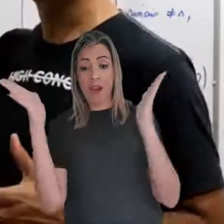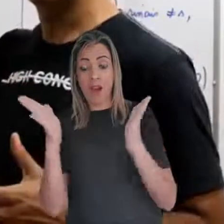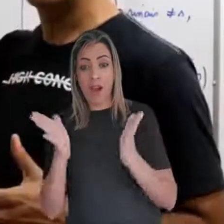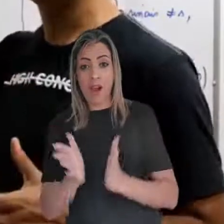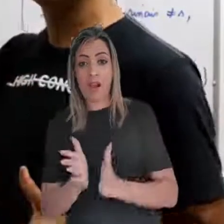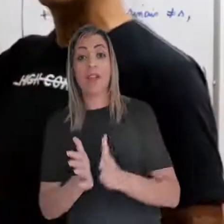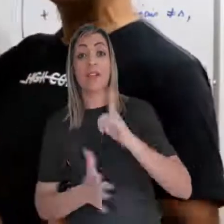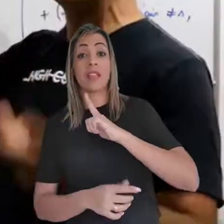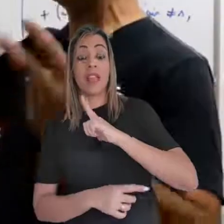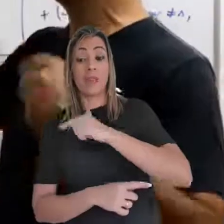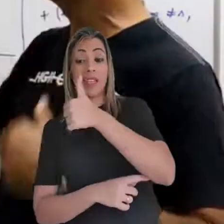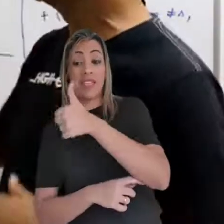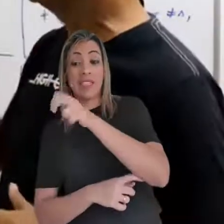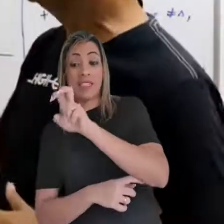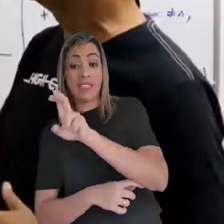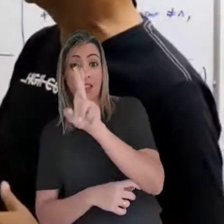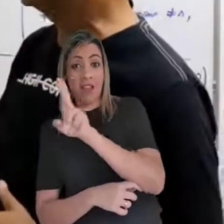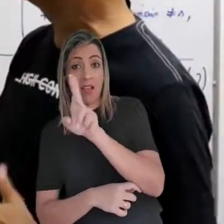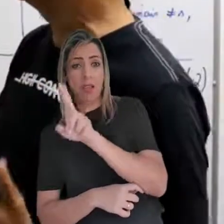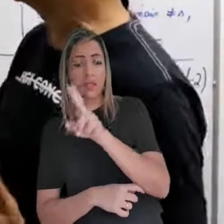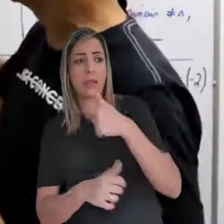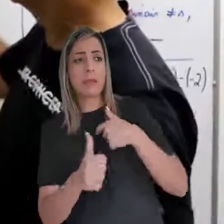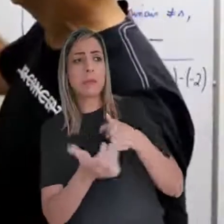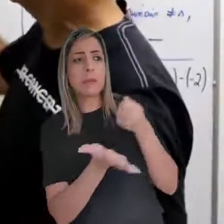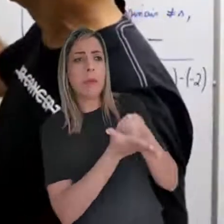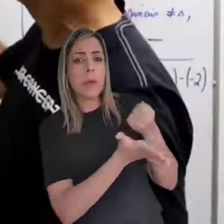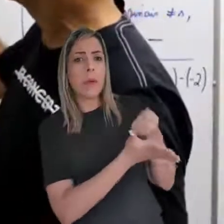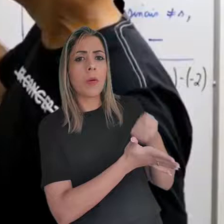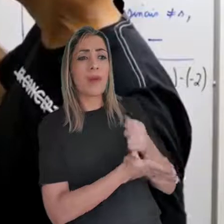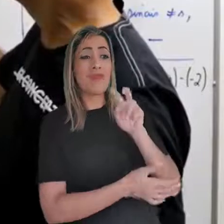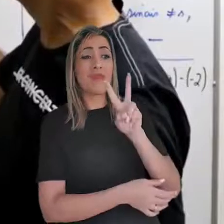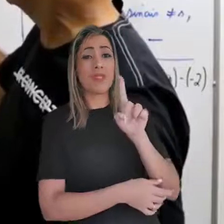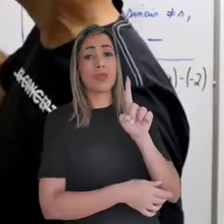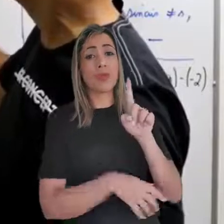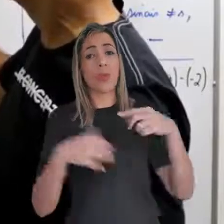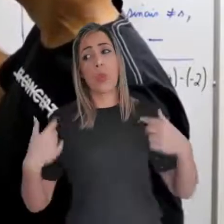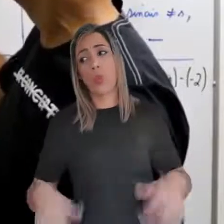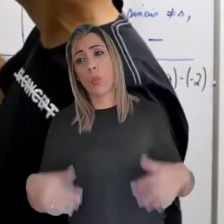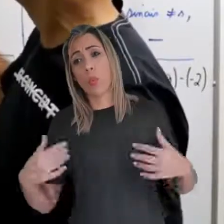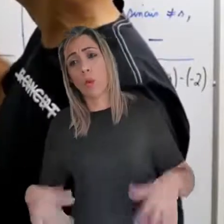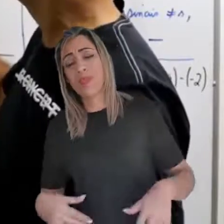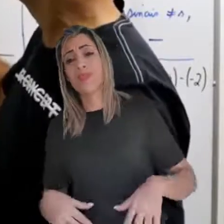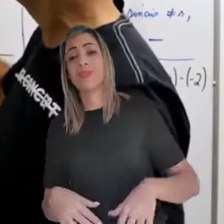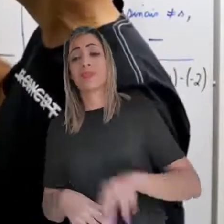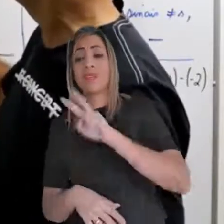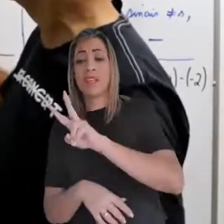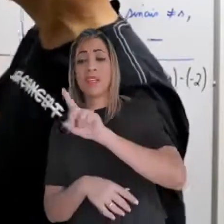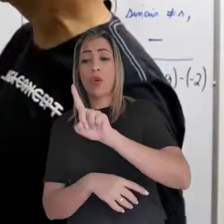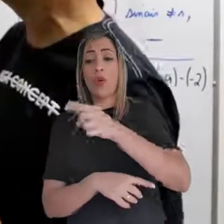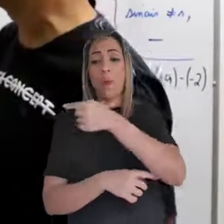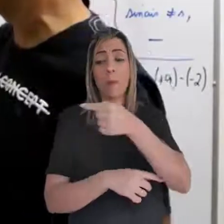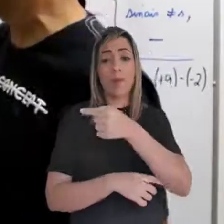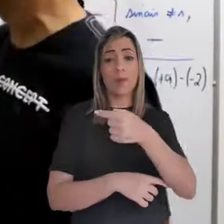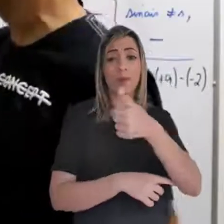tenho R$15, gasto R$21. Veja, a conta que você já sabe. 21 menos 15